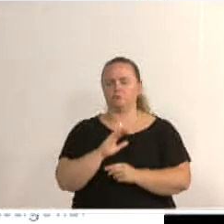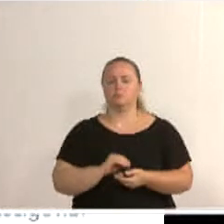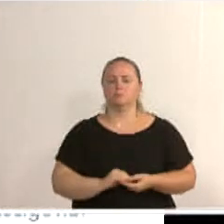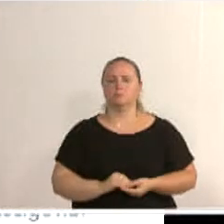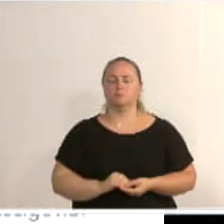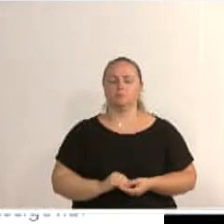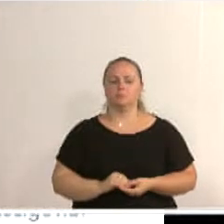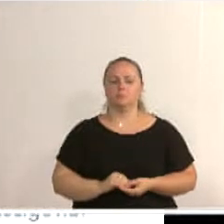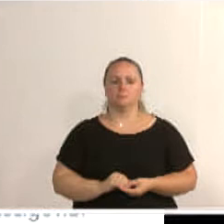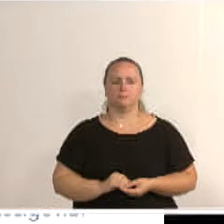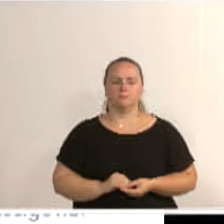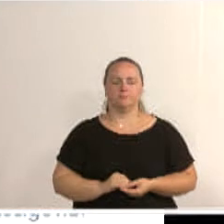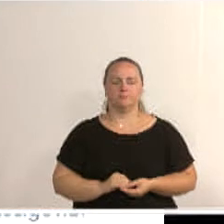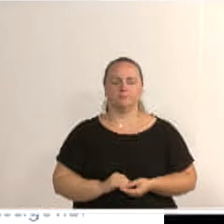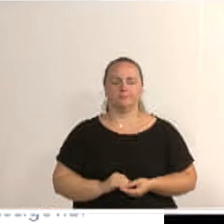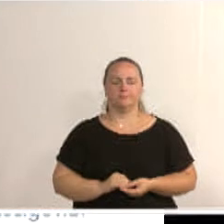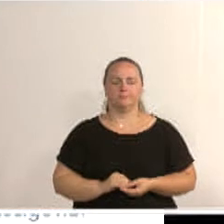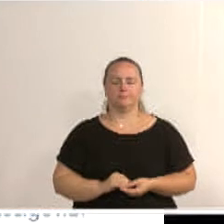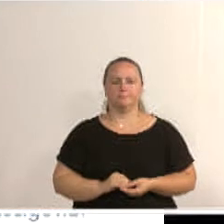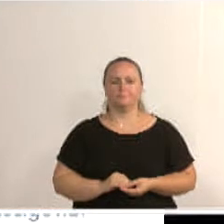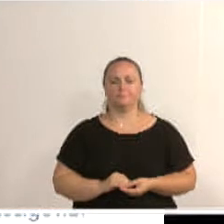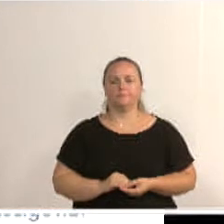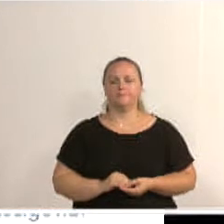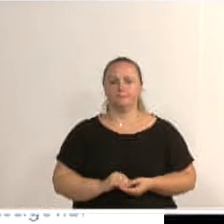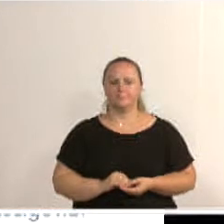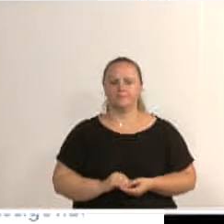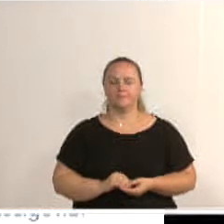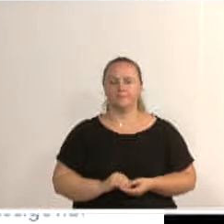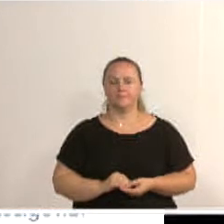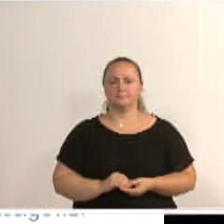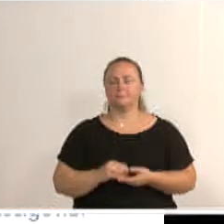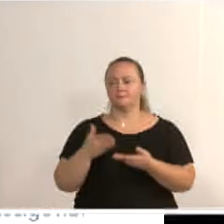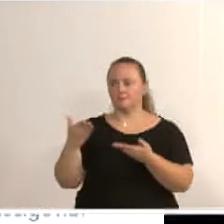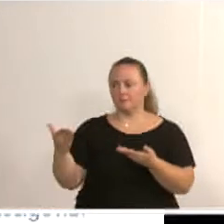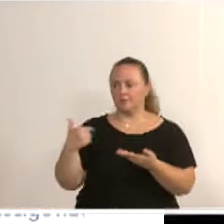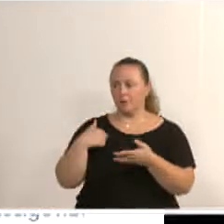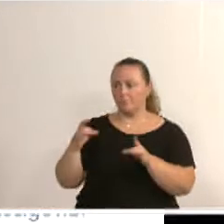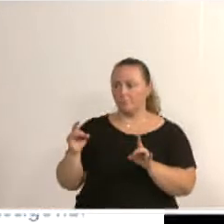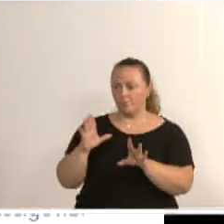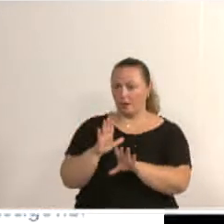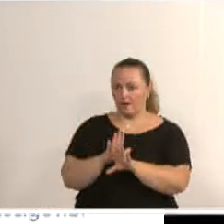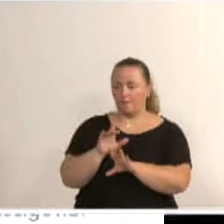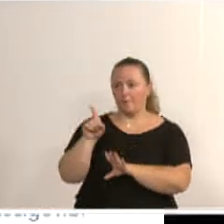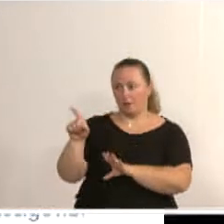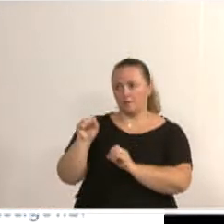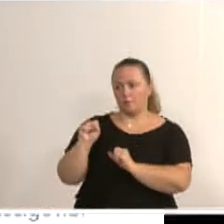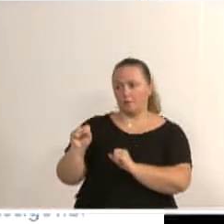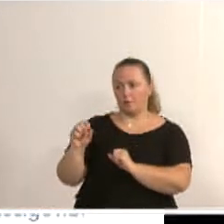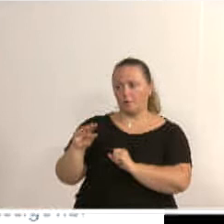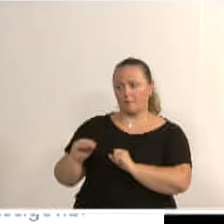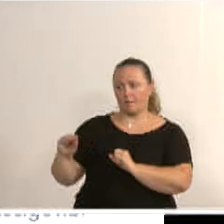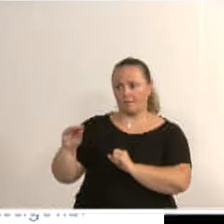sentido de que... Bom, quando eu terminar, a senhora pode falar. No sentido de que...